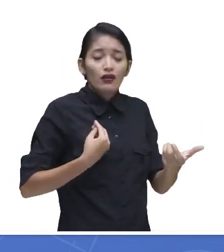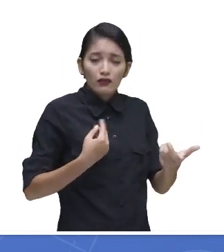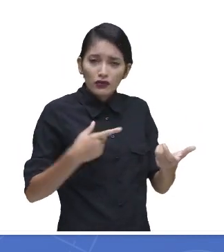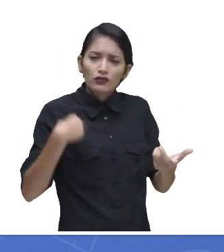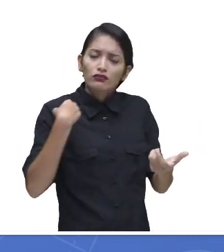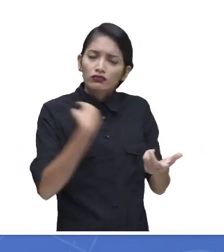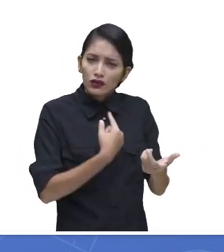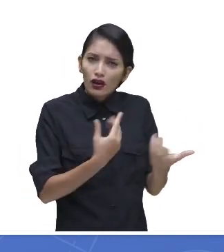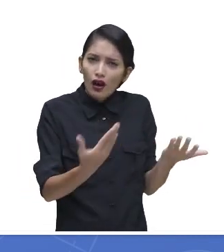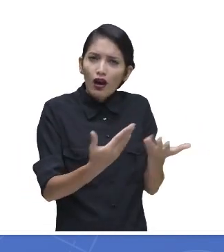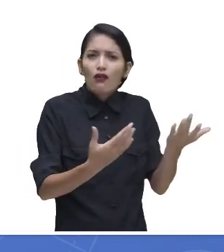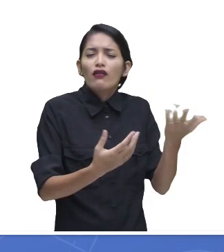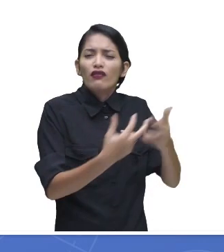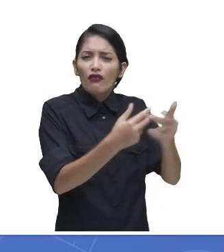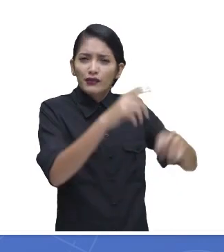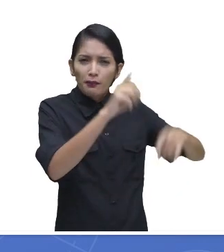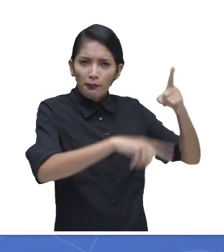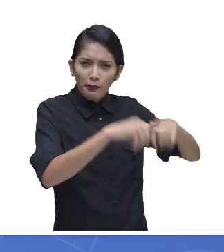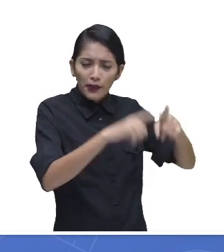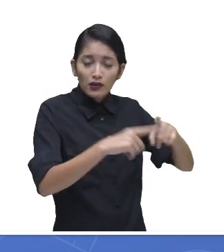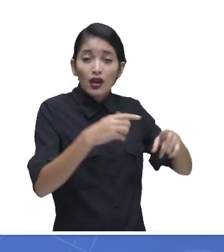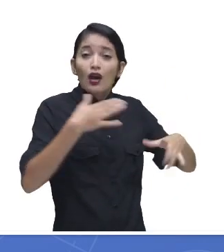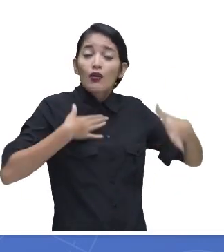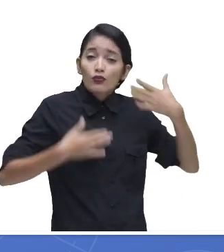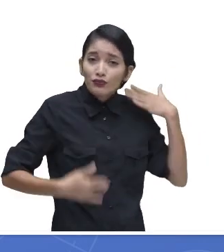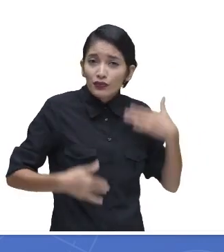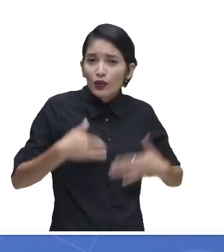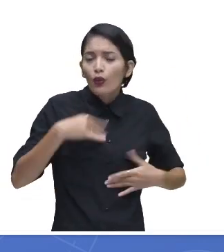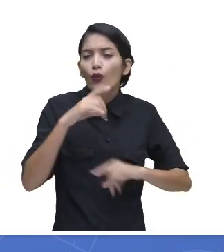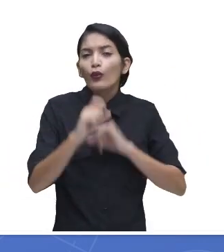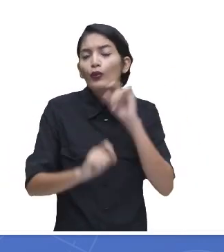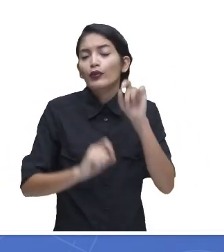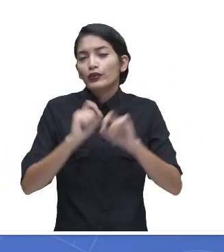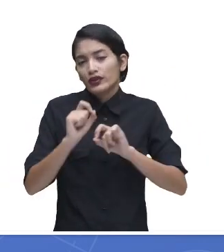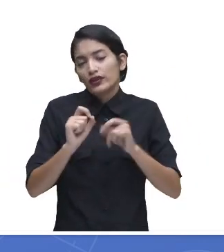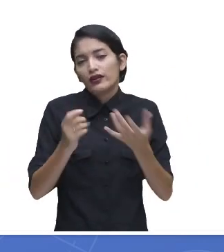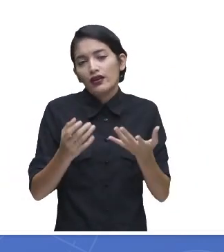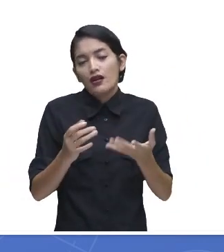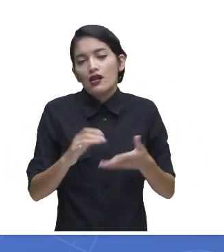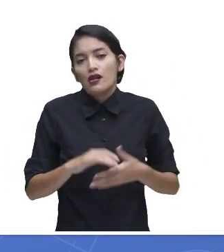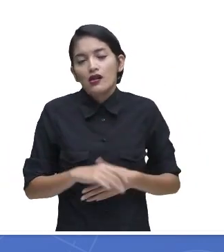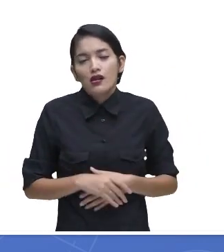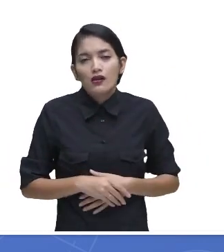mundo material, onde o meu corpo, né,